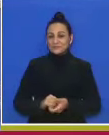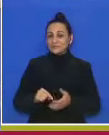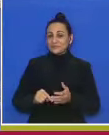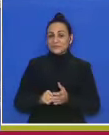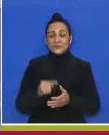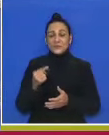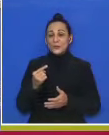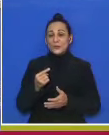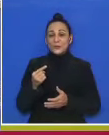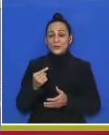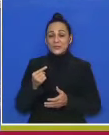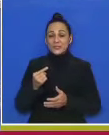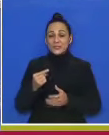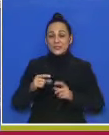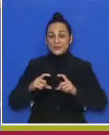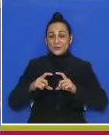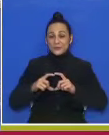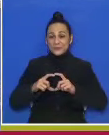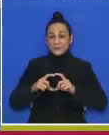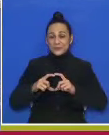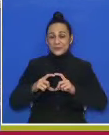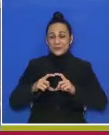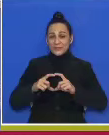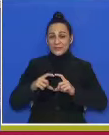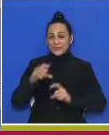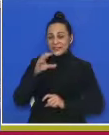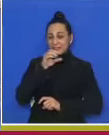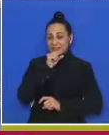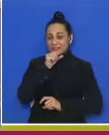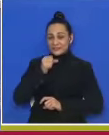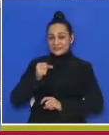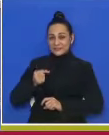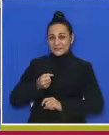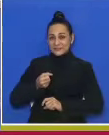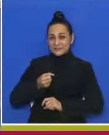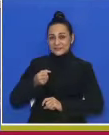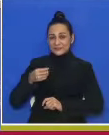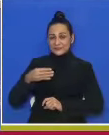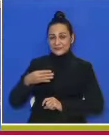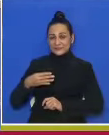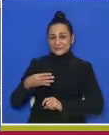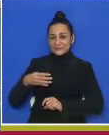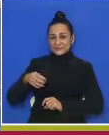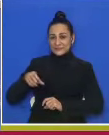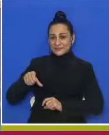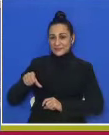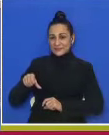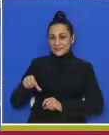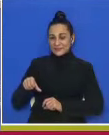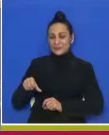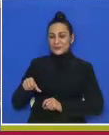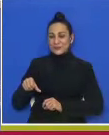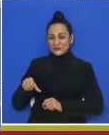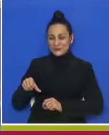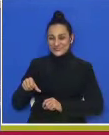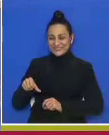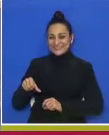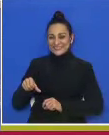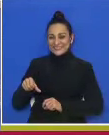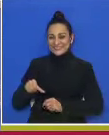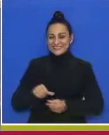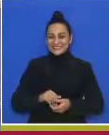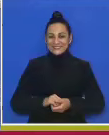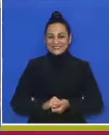O primeiro número chegou, tá na tela. Bola laranja, número 49. Laranja 49.